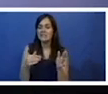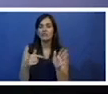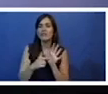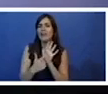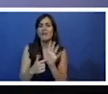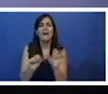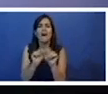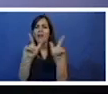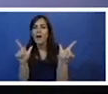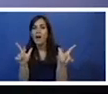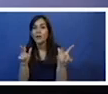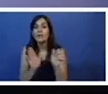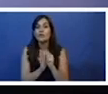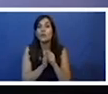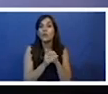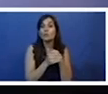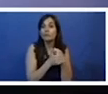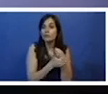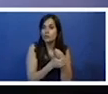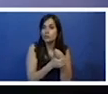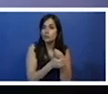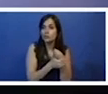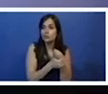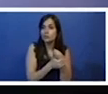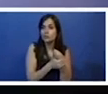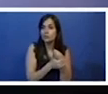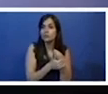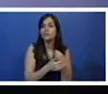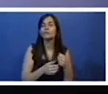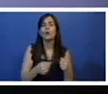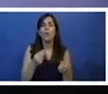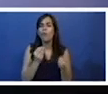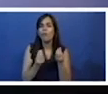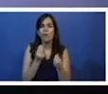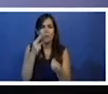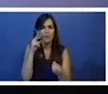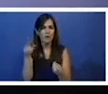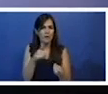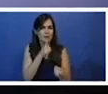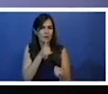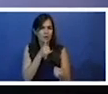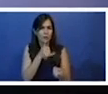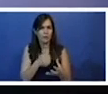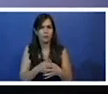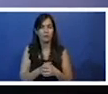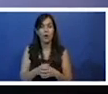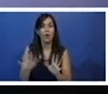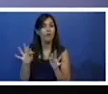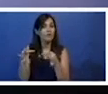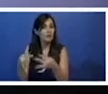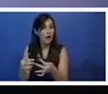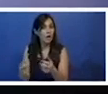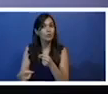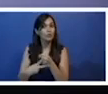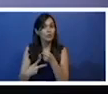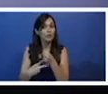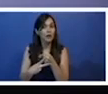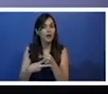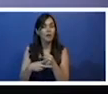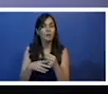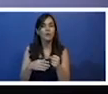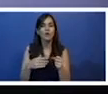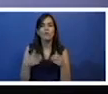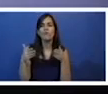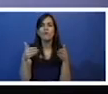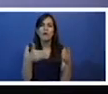de alguma forma, identificado pela desinência verbal. Então, no finalzinho do meu verbo, que eu vou identificar quem que é esse